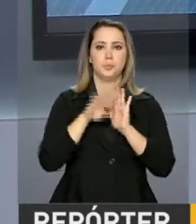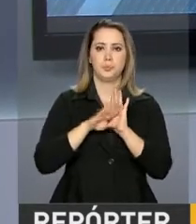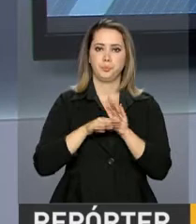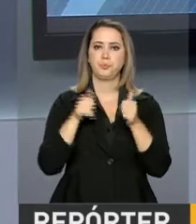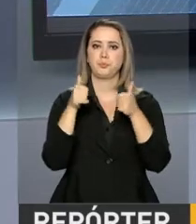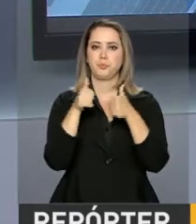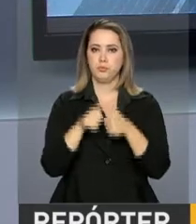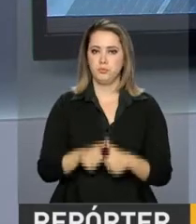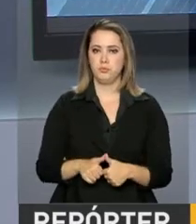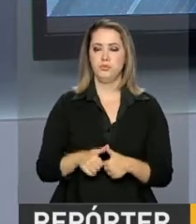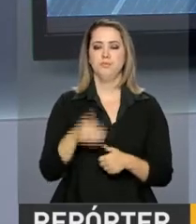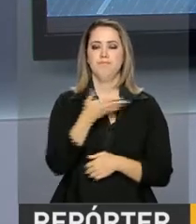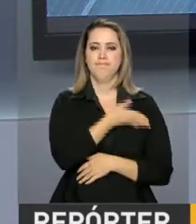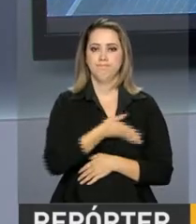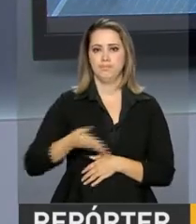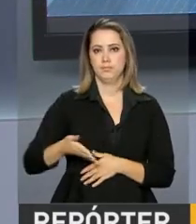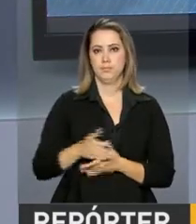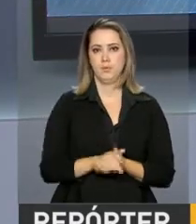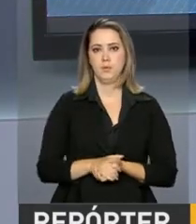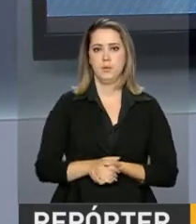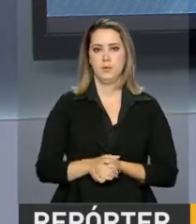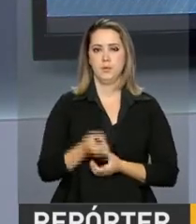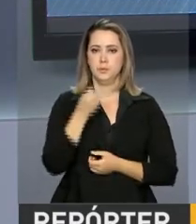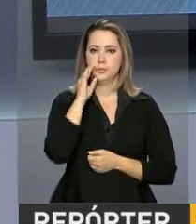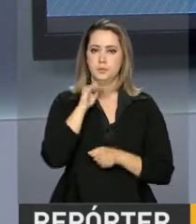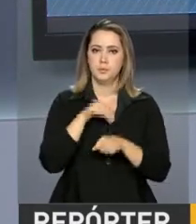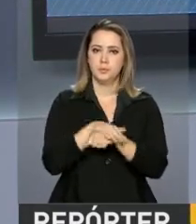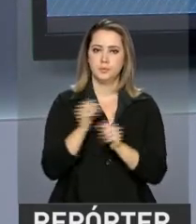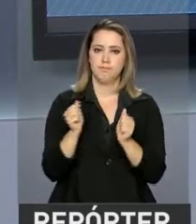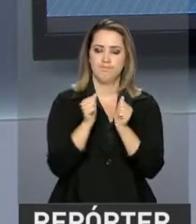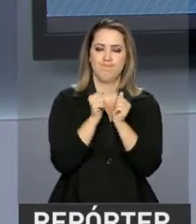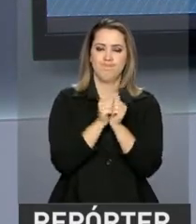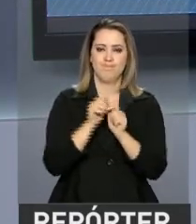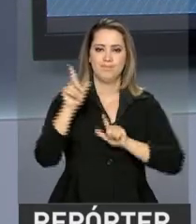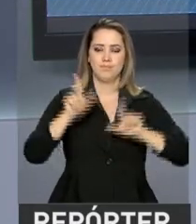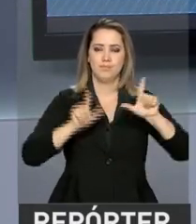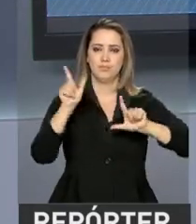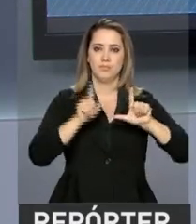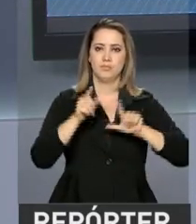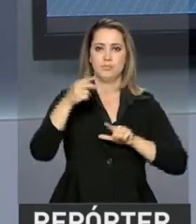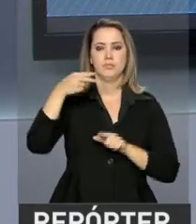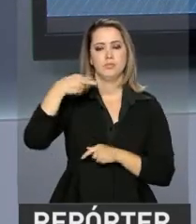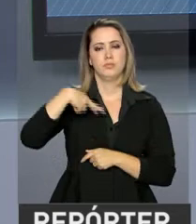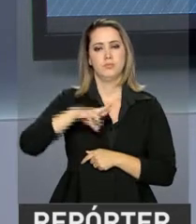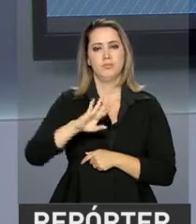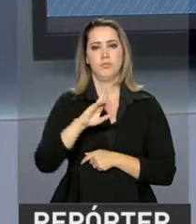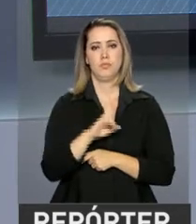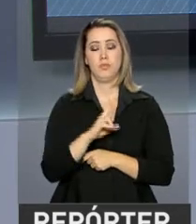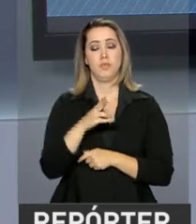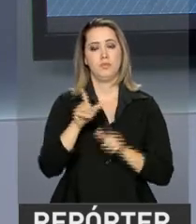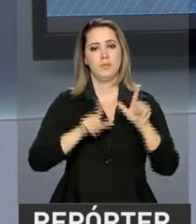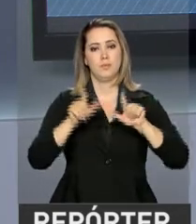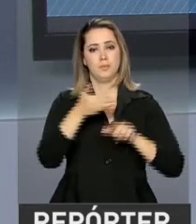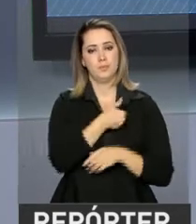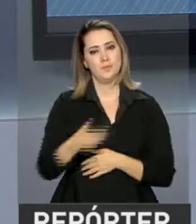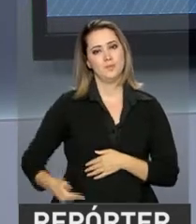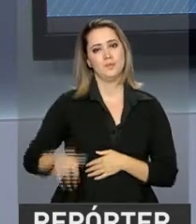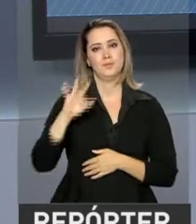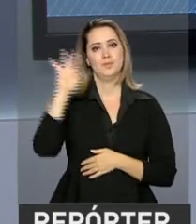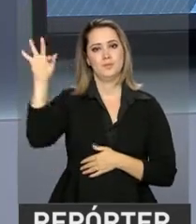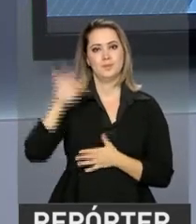disponível em nossa página na internet uma ótima noite pra você continue com a gente aqui na nbr a tv do governo